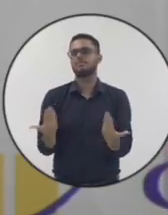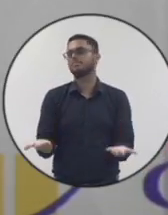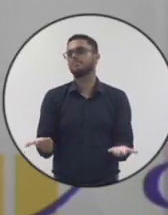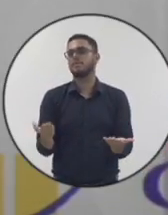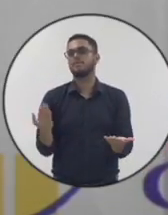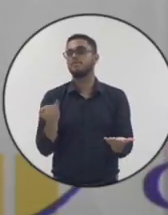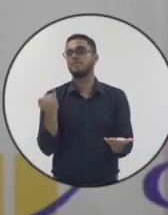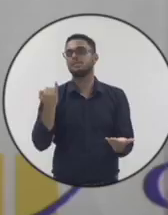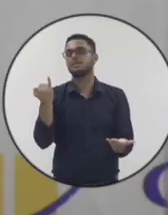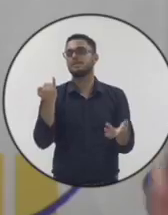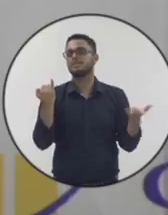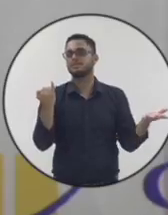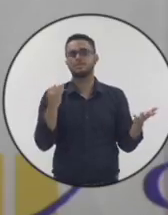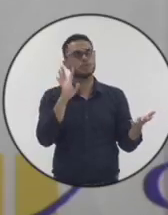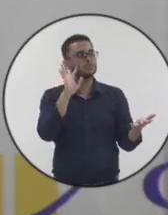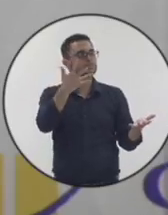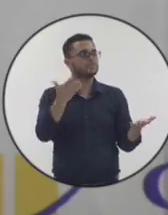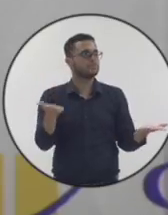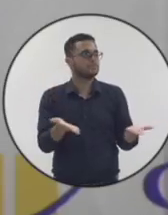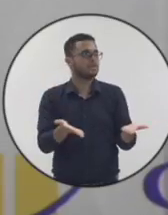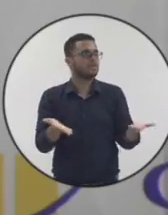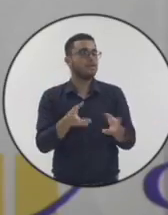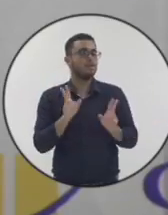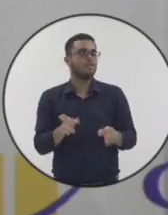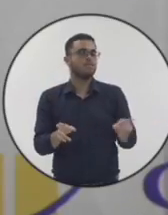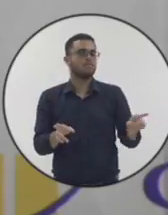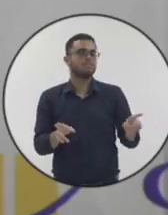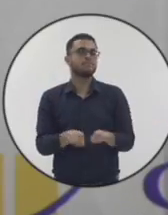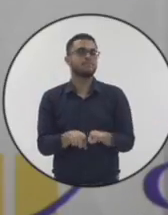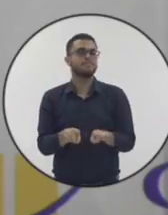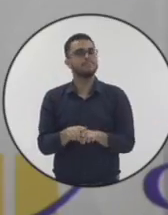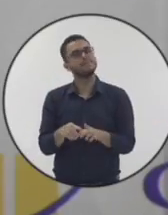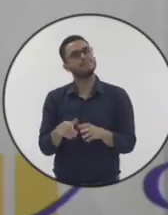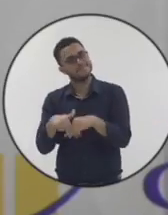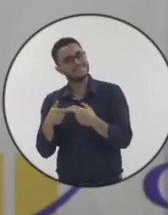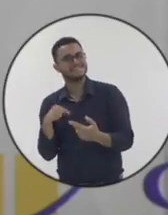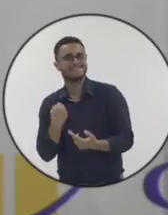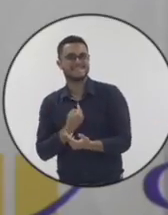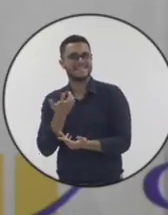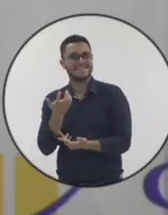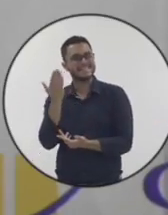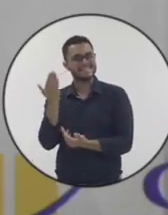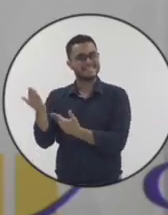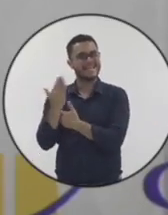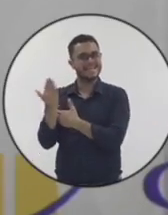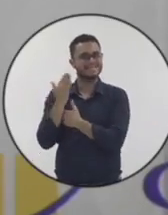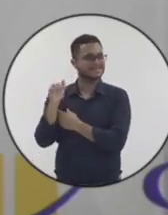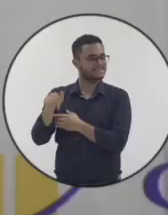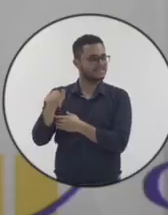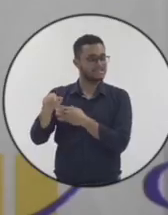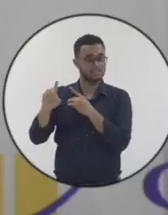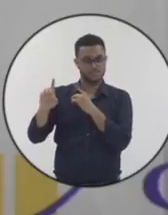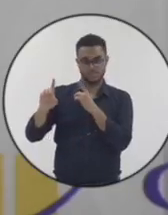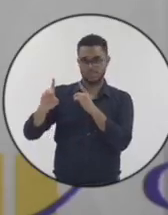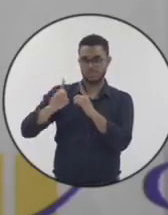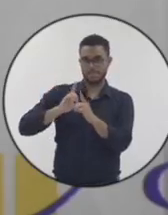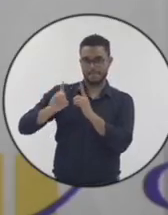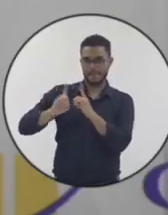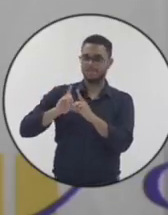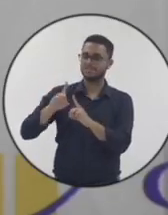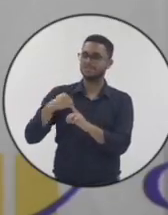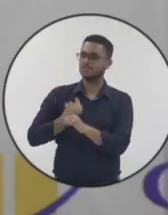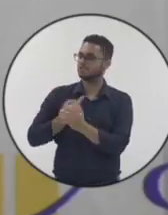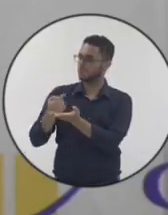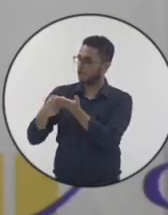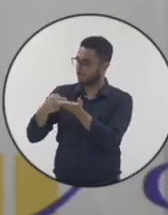de uma resolução como essa nesse momento. E para nos ajudar, né, nesse debate, nós temos aqui algumas convidadas e